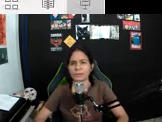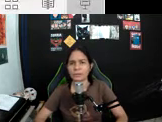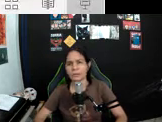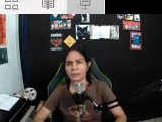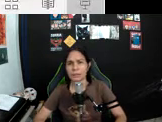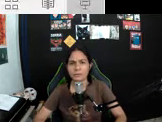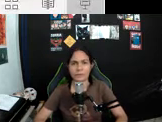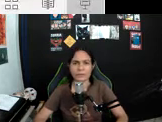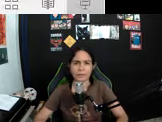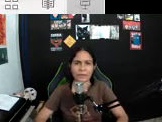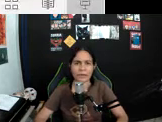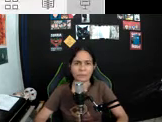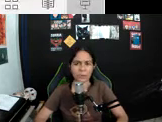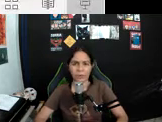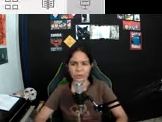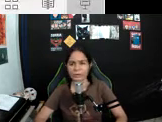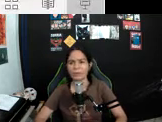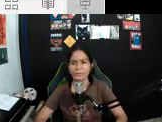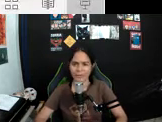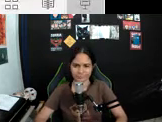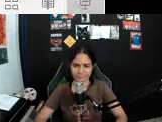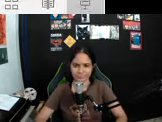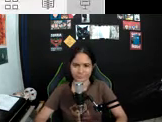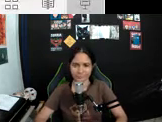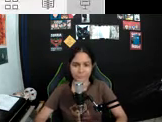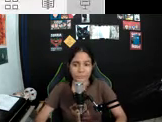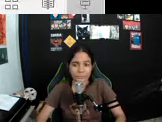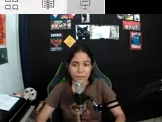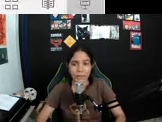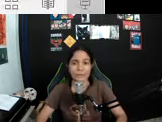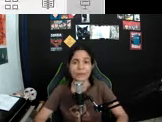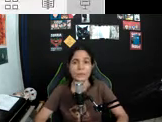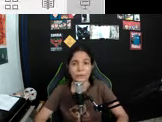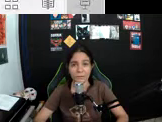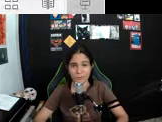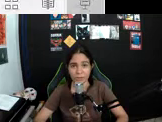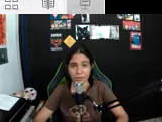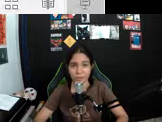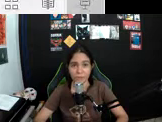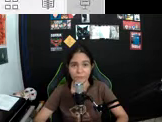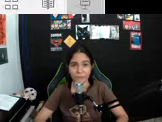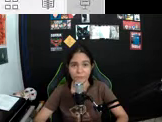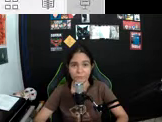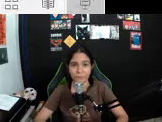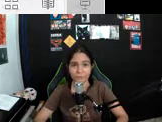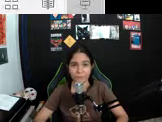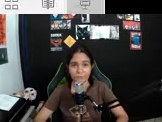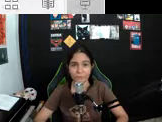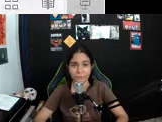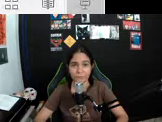tomar hidroxicloroquina, você vai ficar imune, blá, blá, blá. Cadê a comprovação científica?